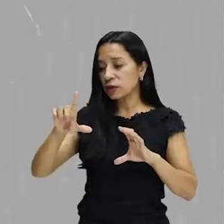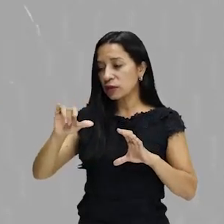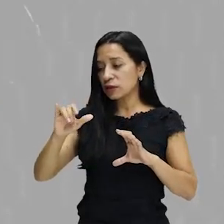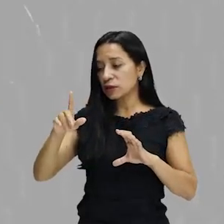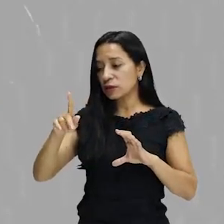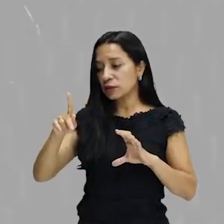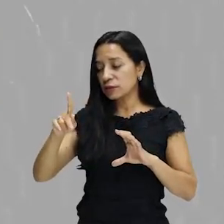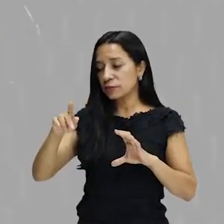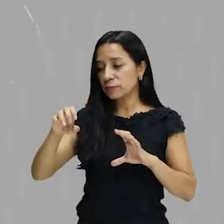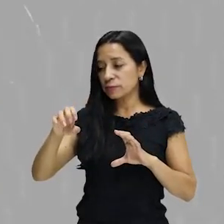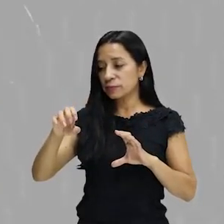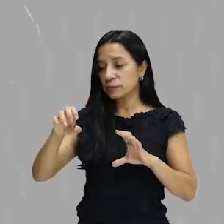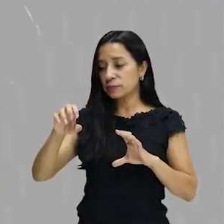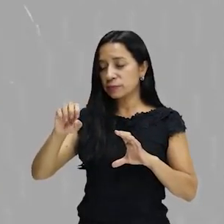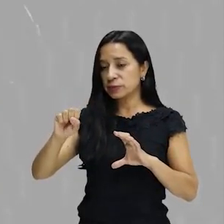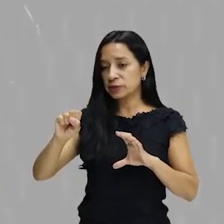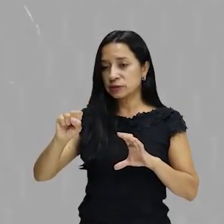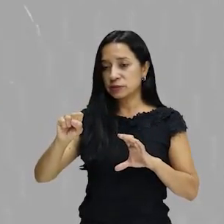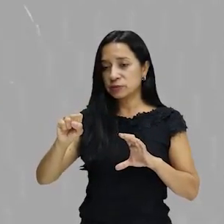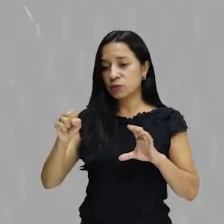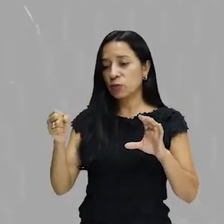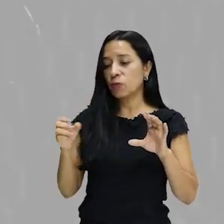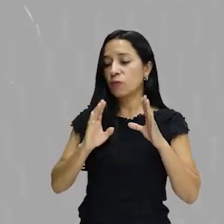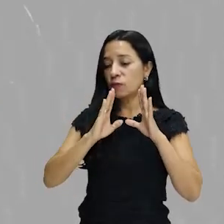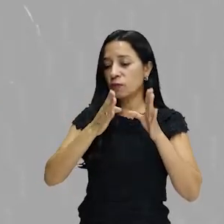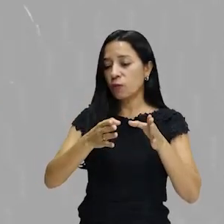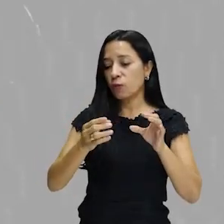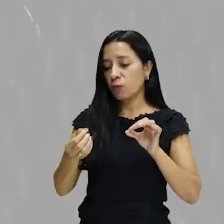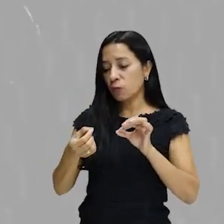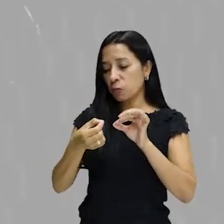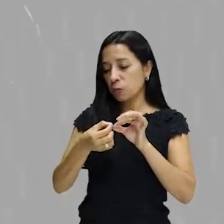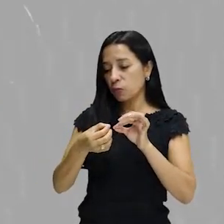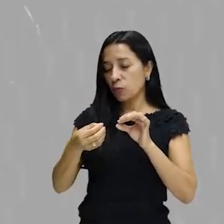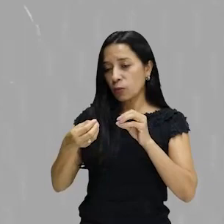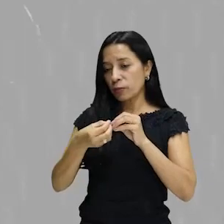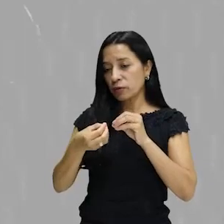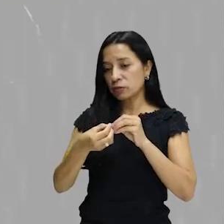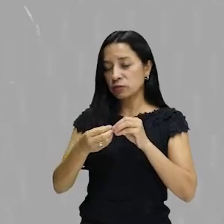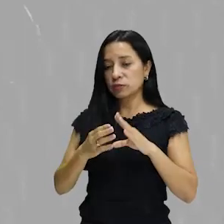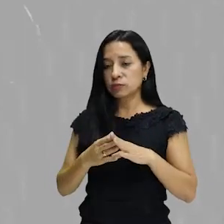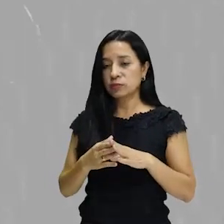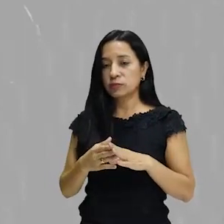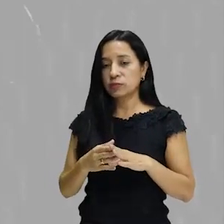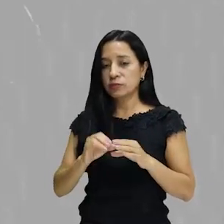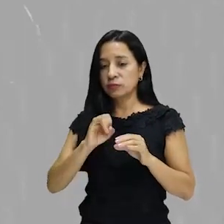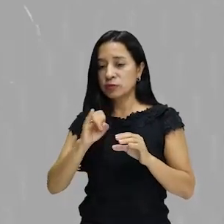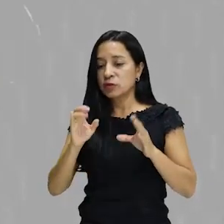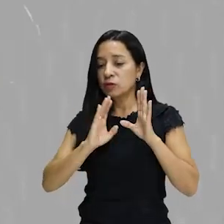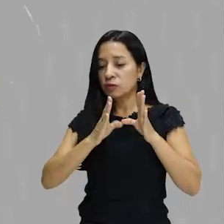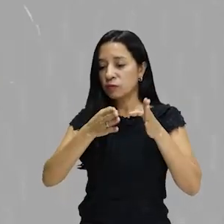cujos focos eles coincidem, eles estão ali no mesmo ponto. Se os focos coincidem,